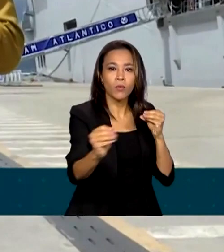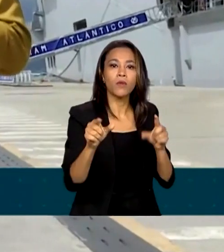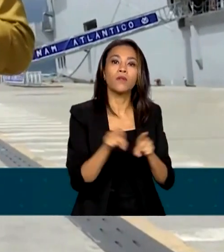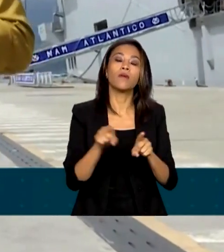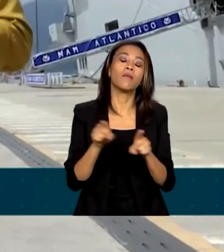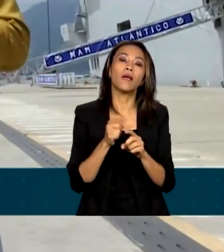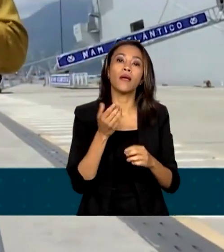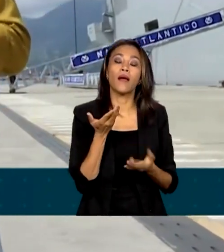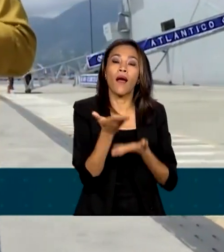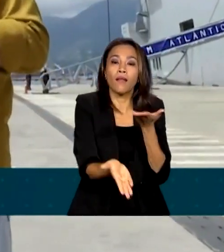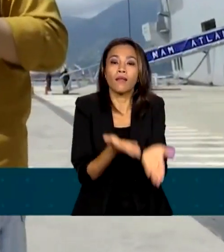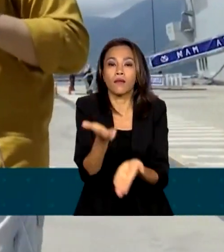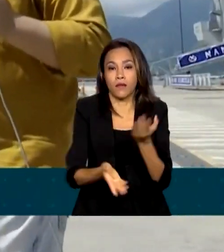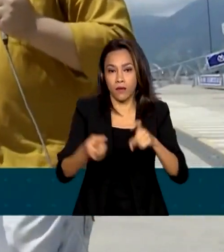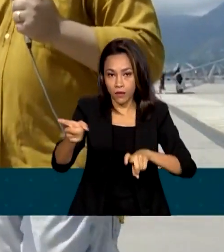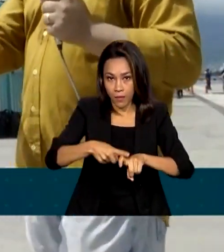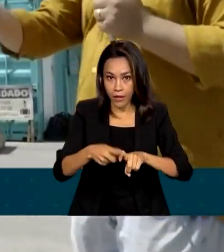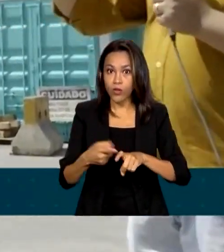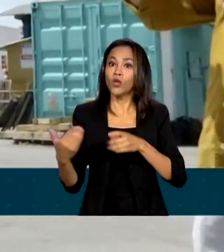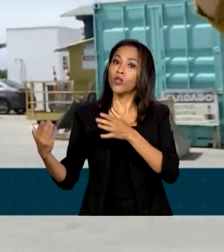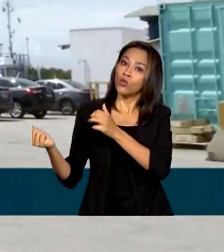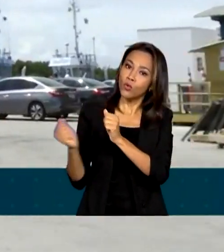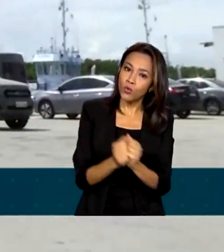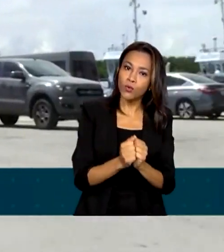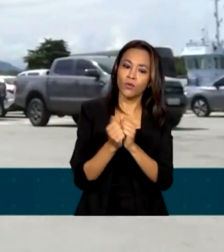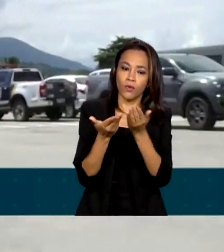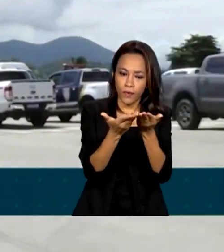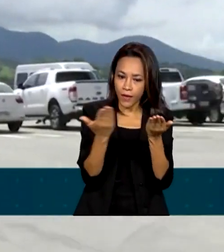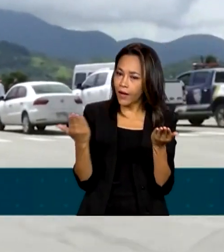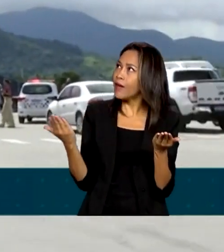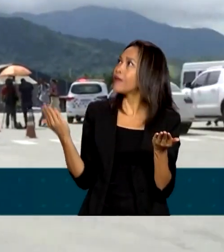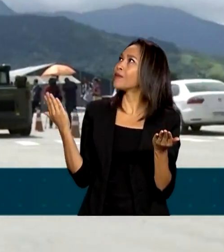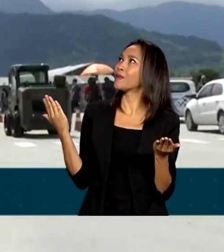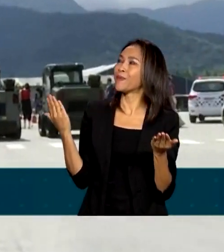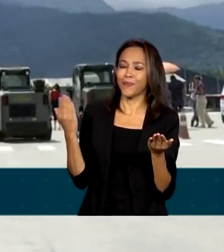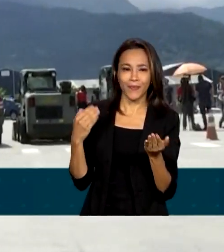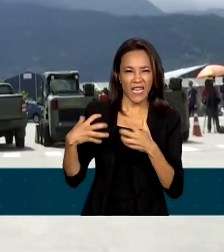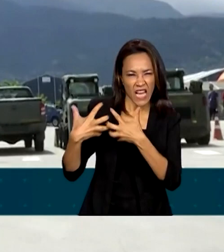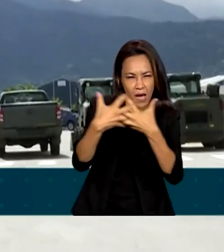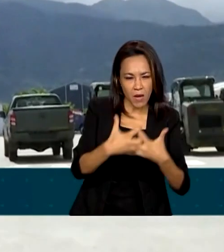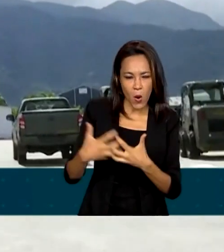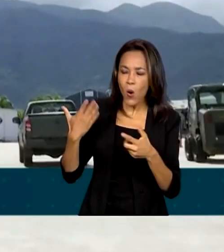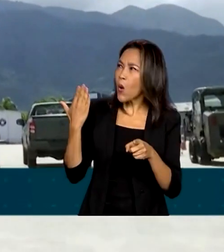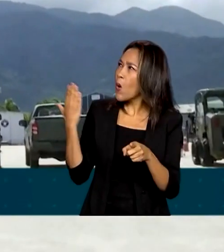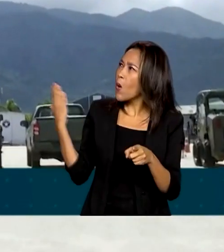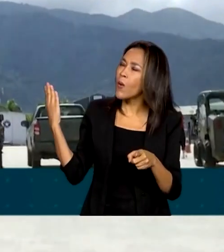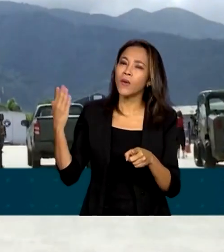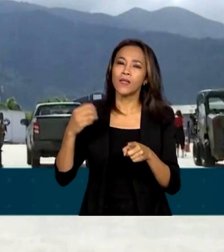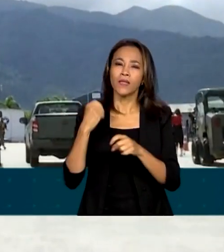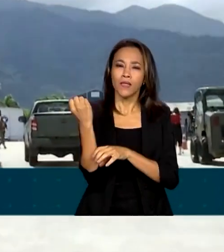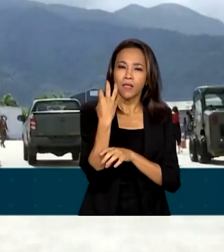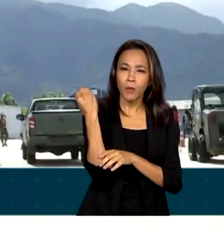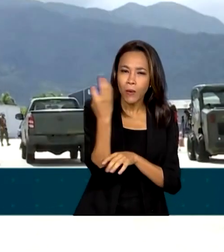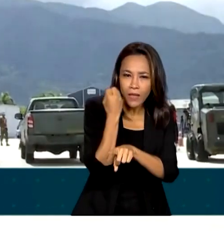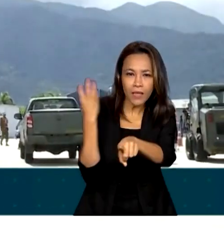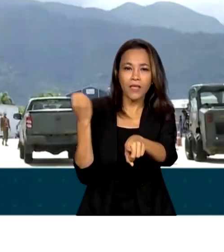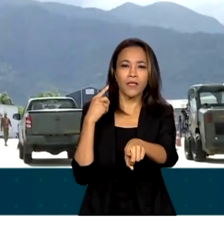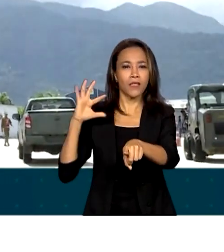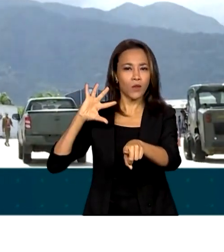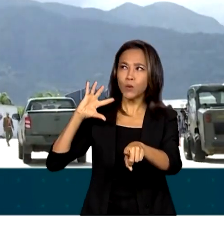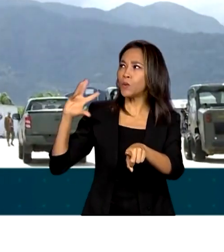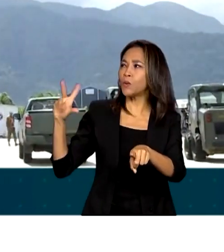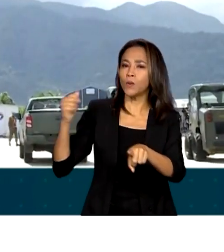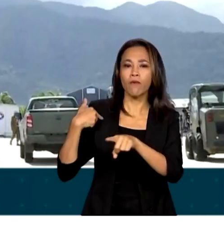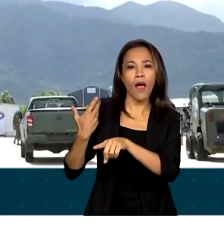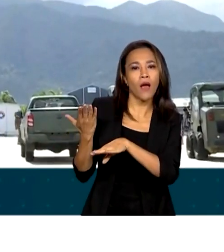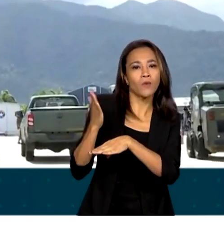atendimento médico. Chegaram também com ele caminhões, ambulâncias e também escavadeiras que vão ajudar na